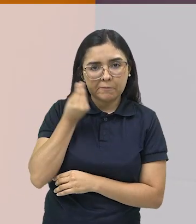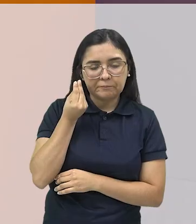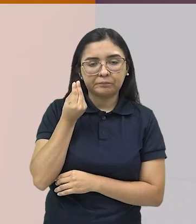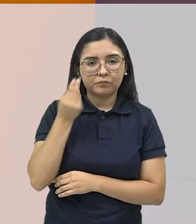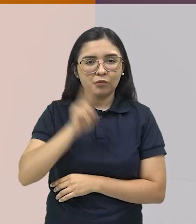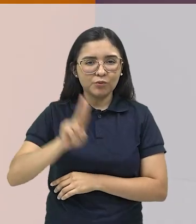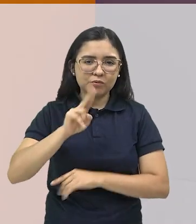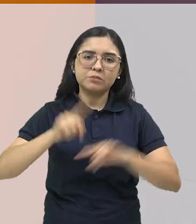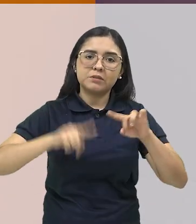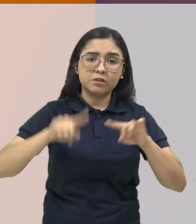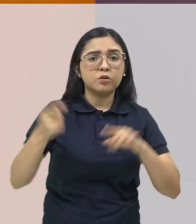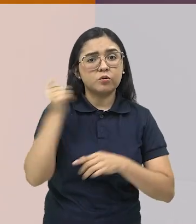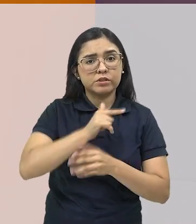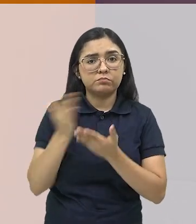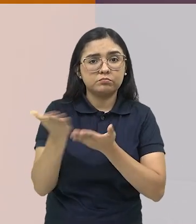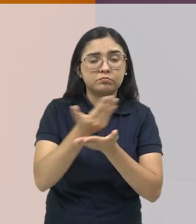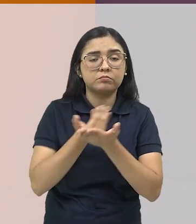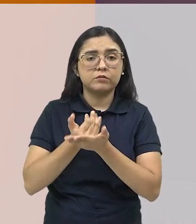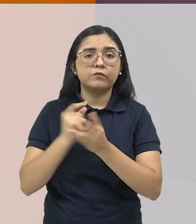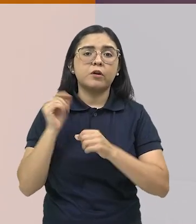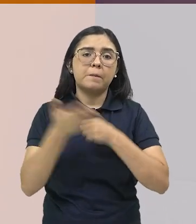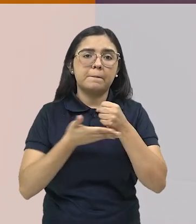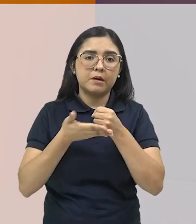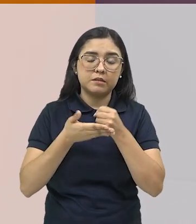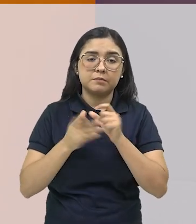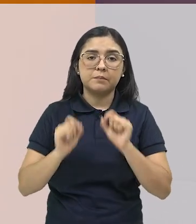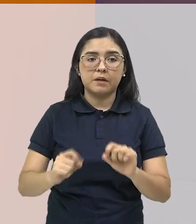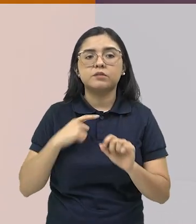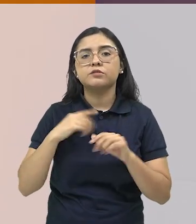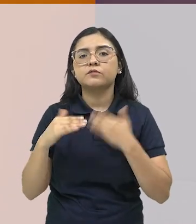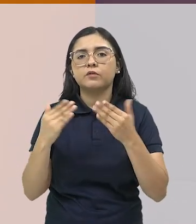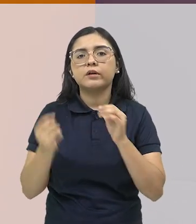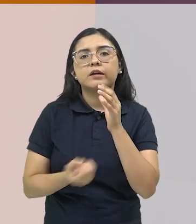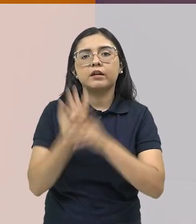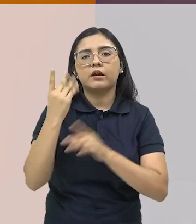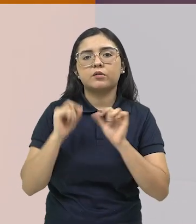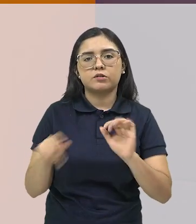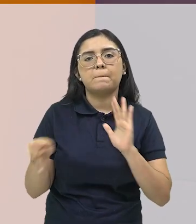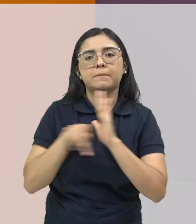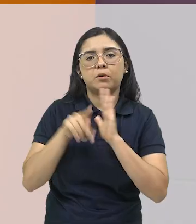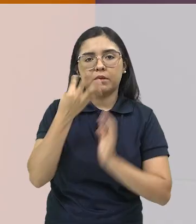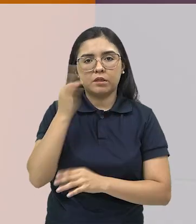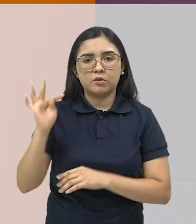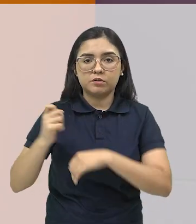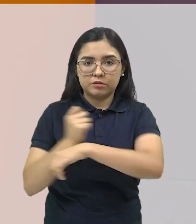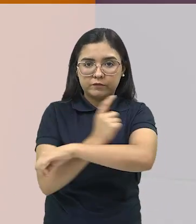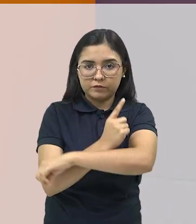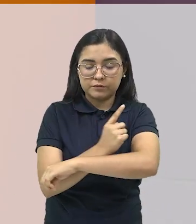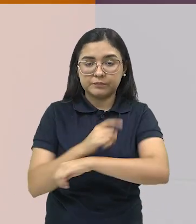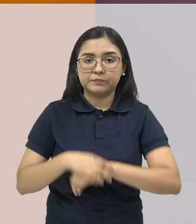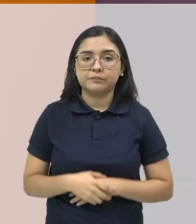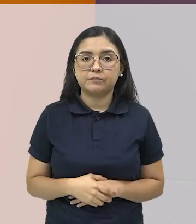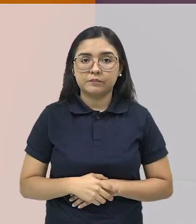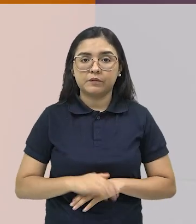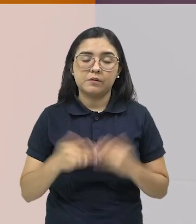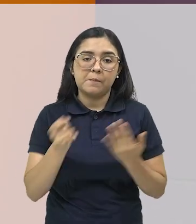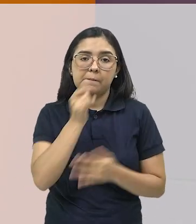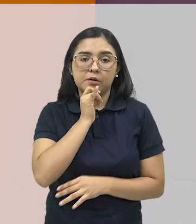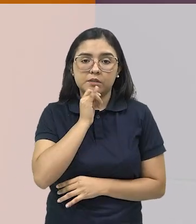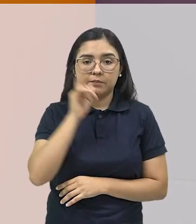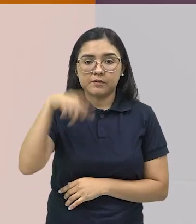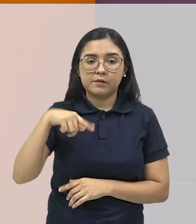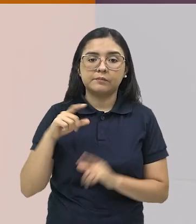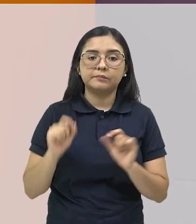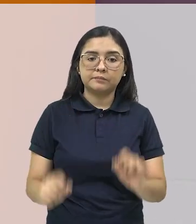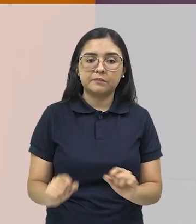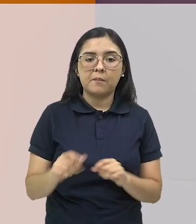esses materiais que serviram de base para ele desenvolver a sua teoria da evolução. Um exemplo disso